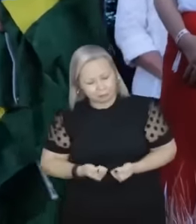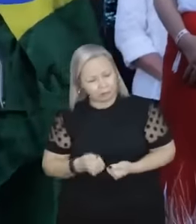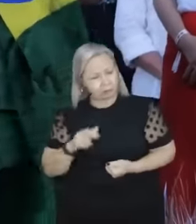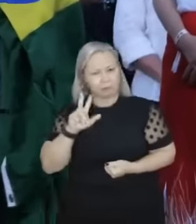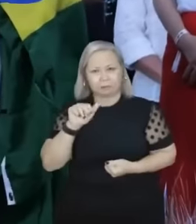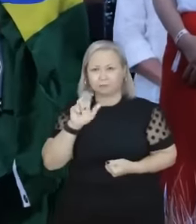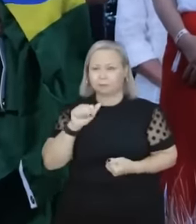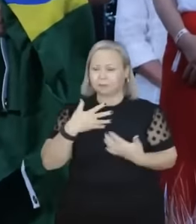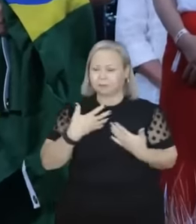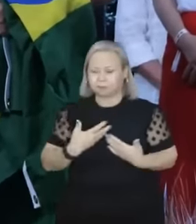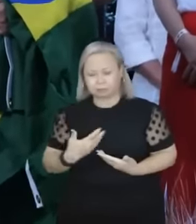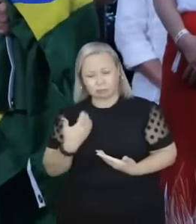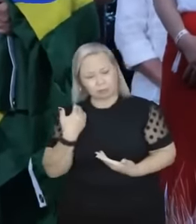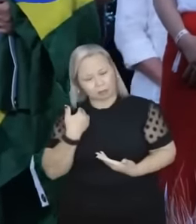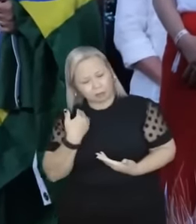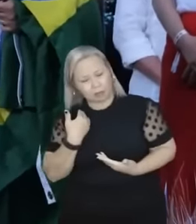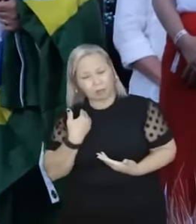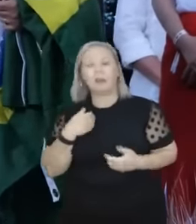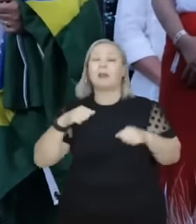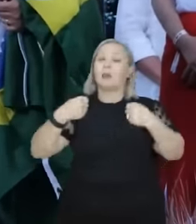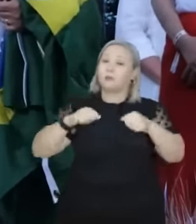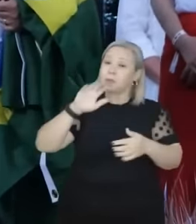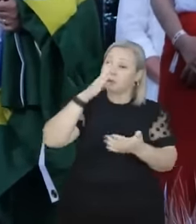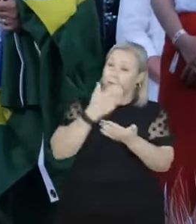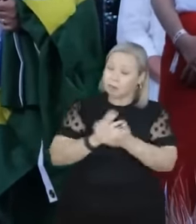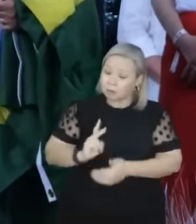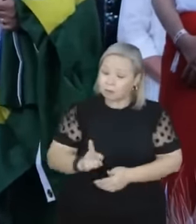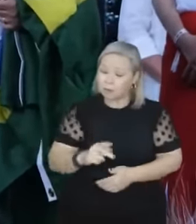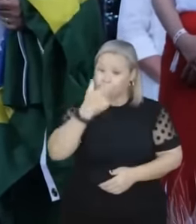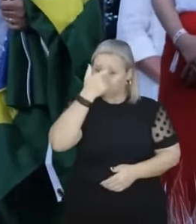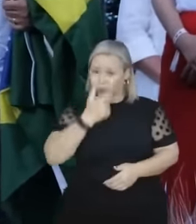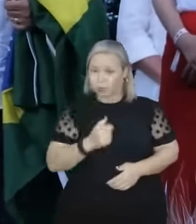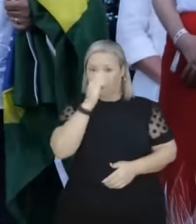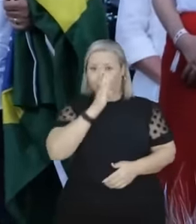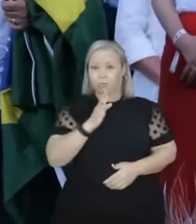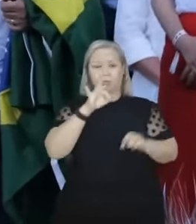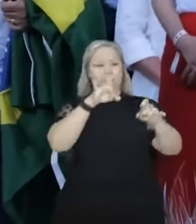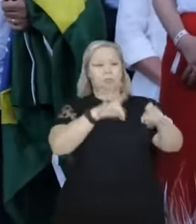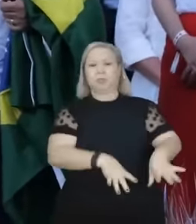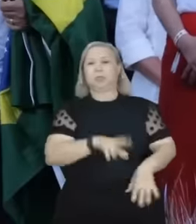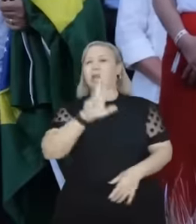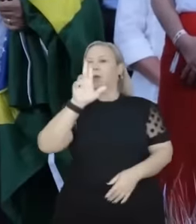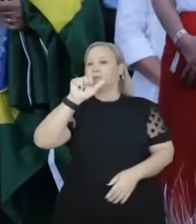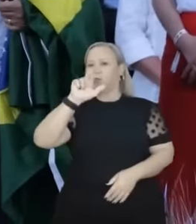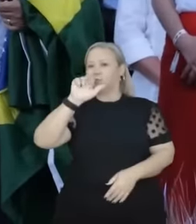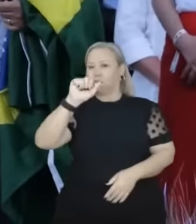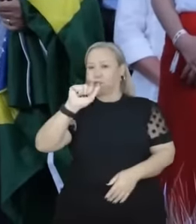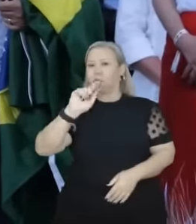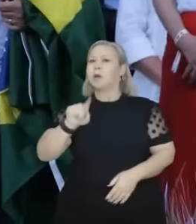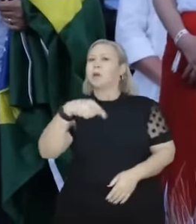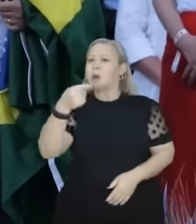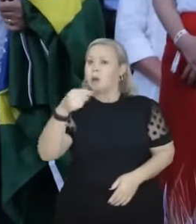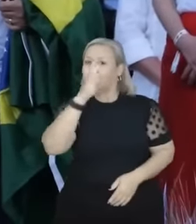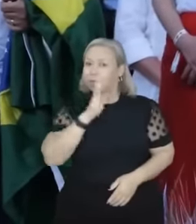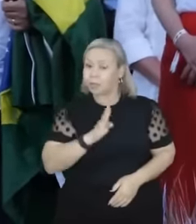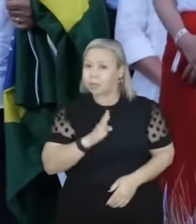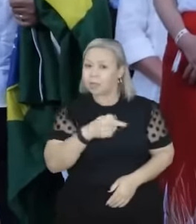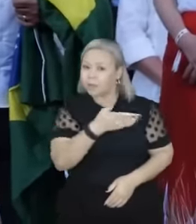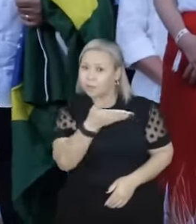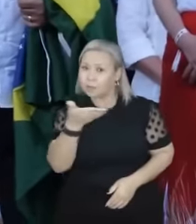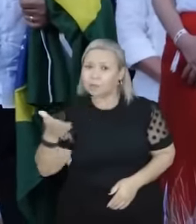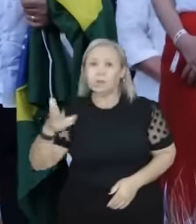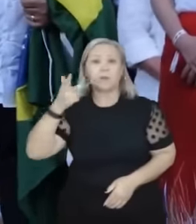sempre. Eu sou brasileiro e não desisto nunca. E além de ser brasileiro, vocês são cearense. E cearense